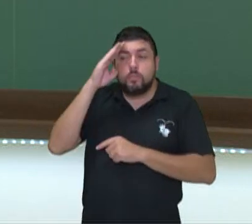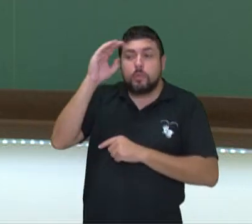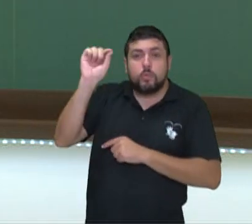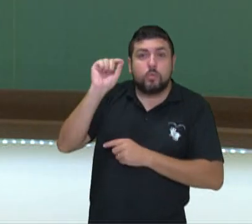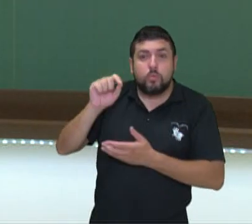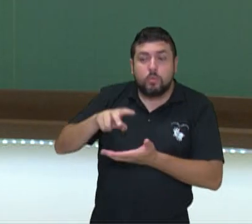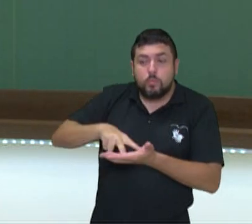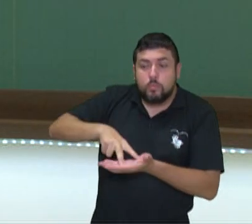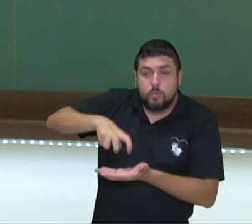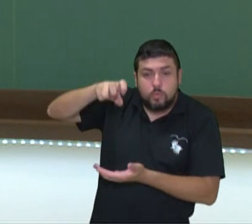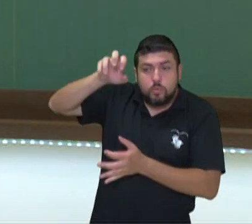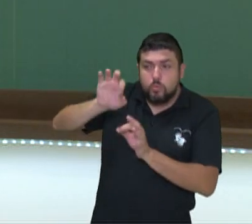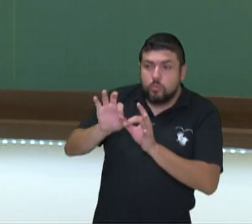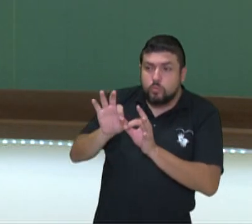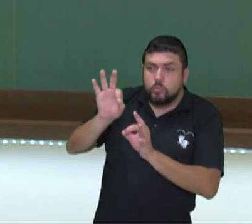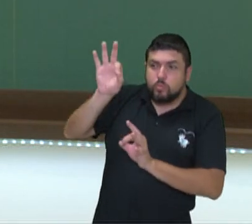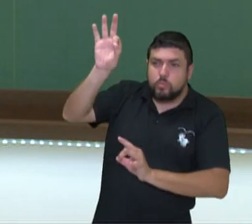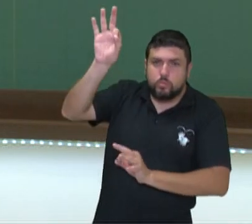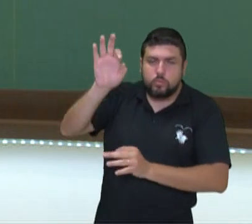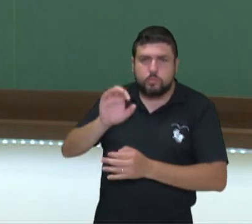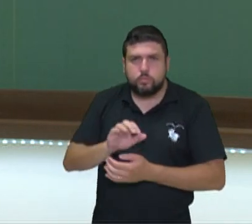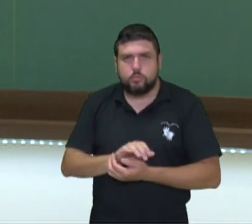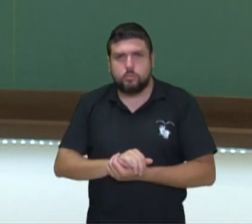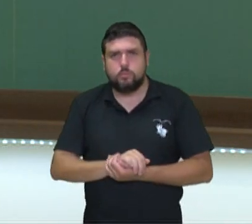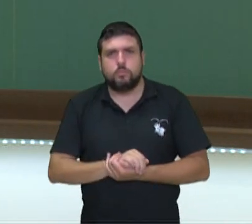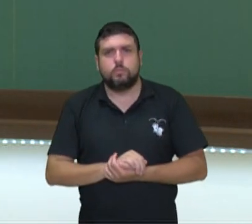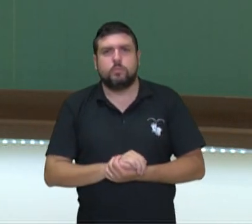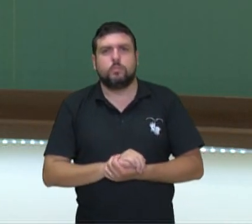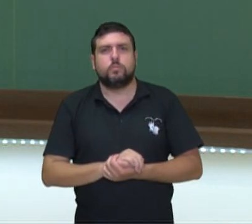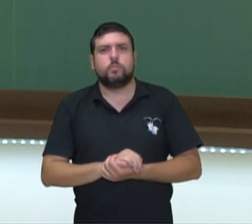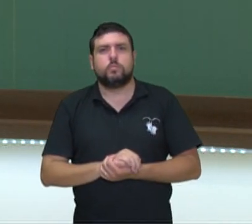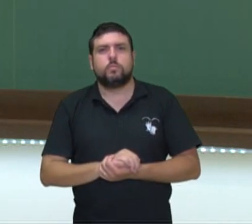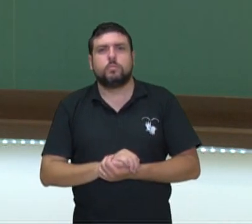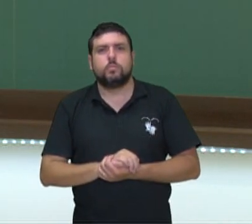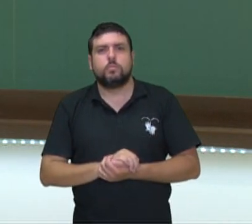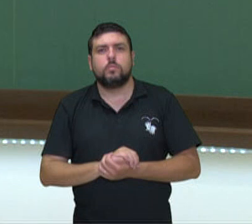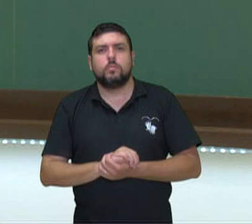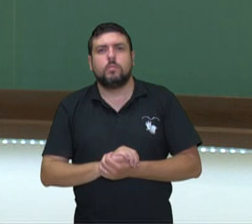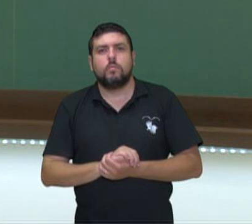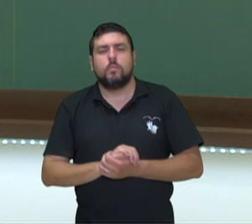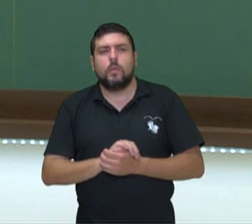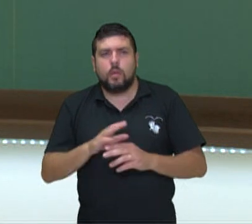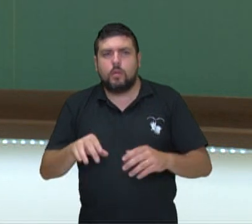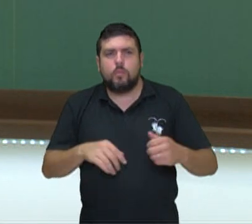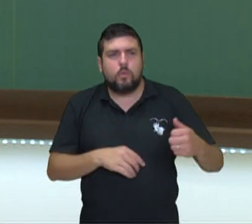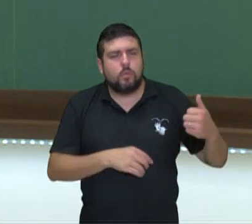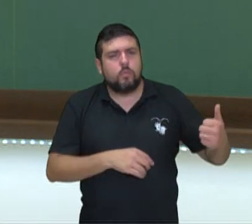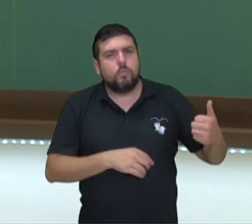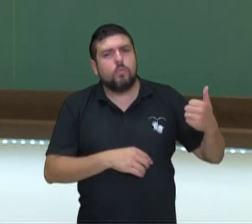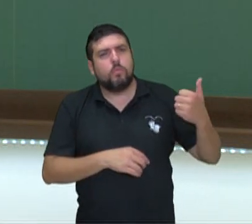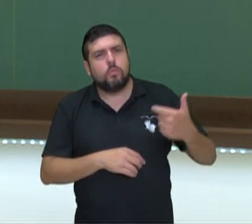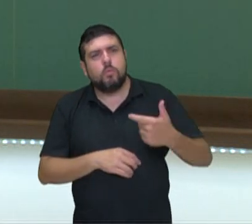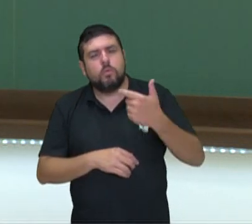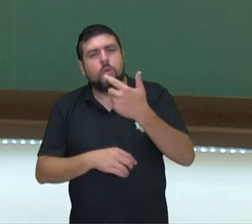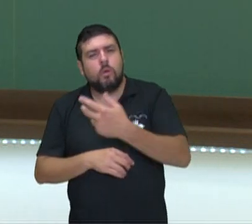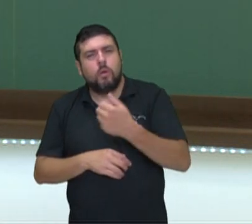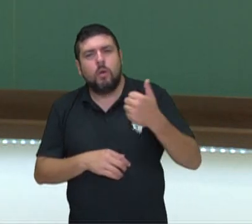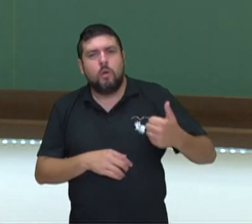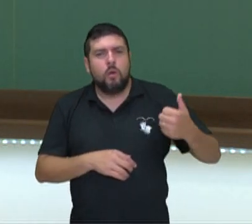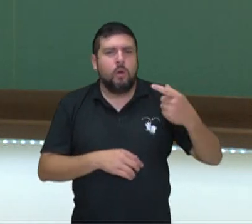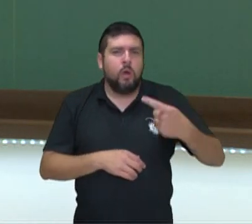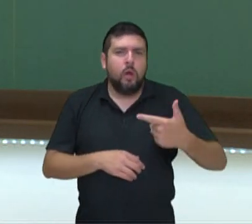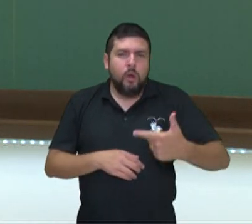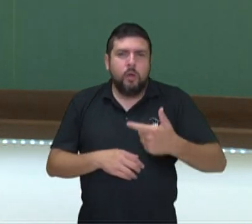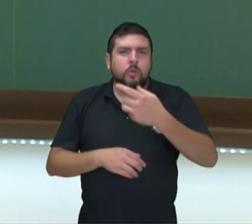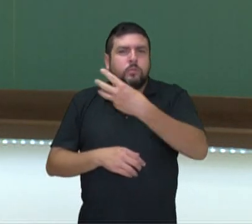legal? Os próximos seguem aqui, então a sequência 1, 2 e 3, como eu fiz a leitura na tabela, tá bom? Com